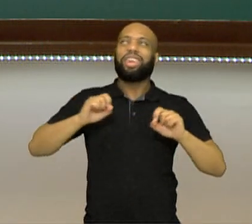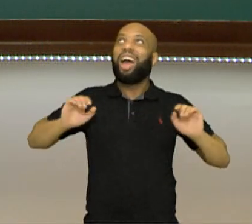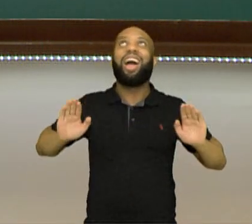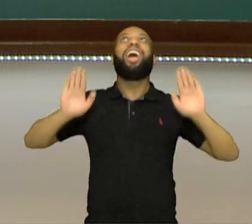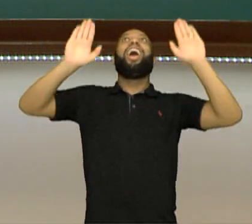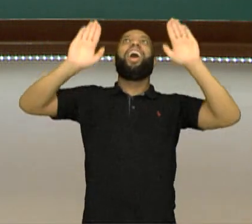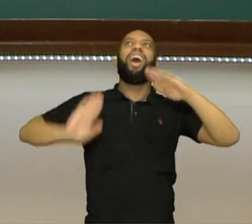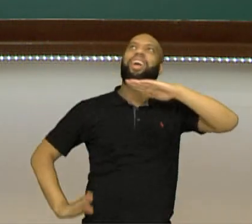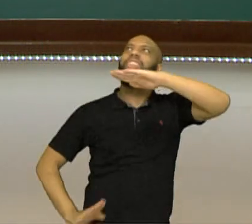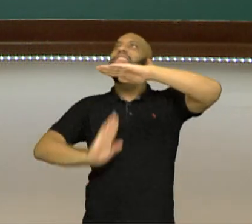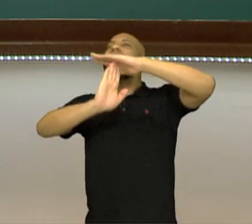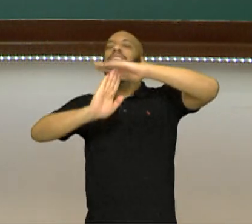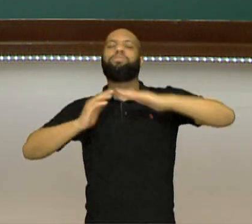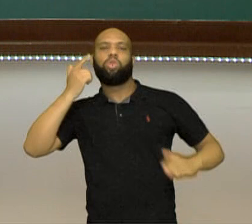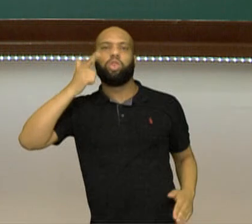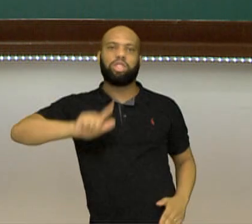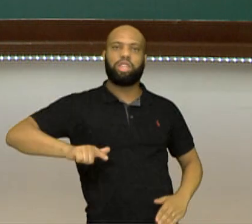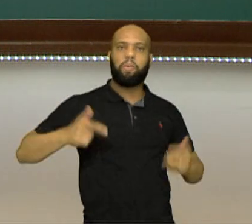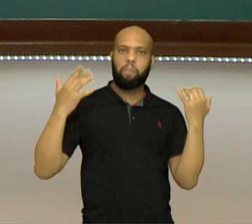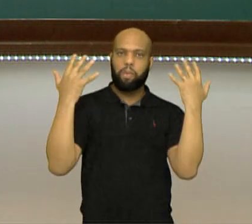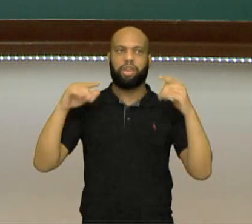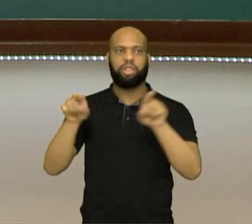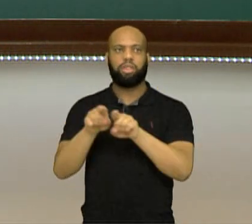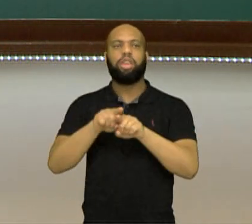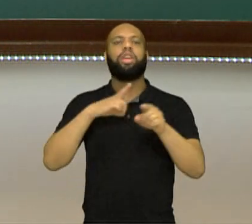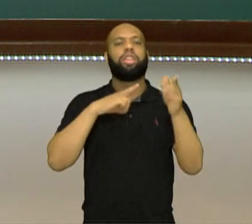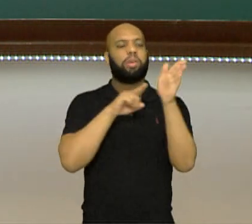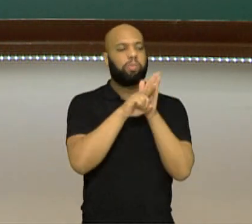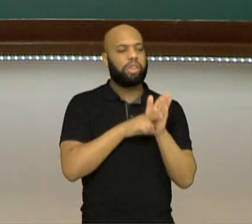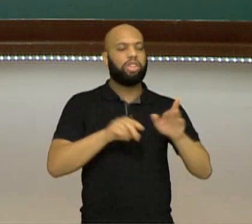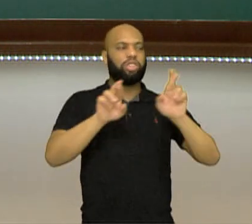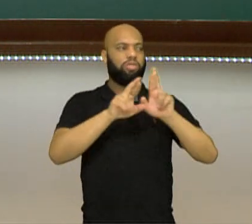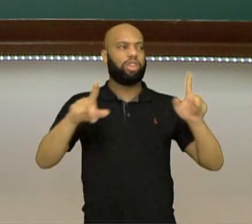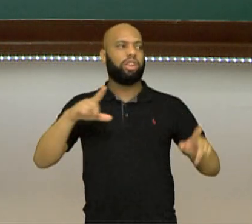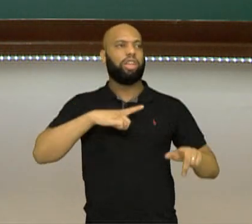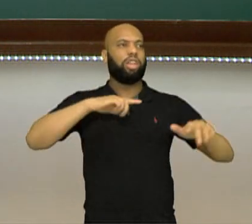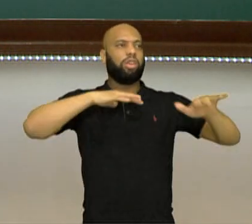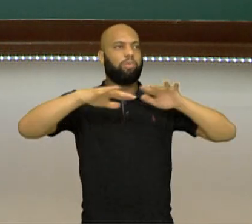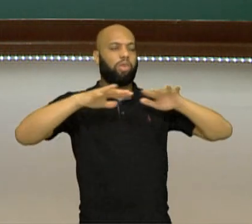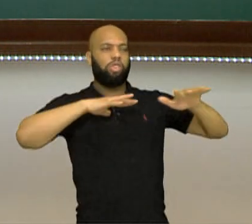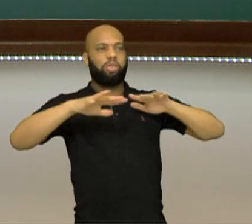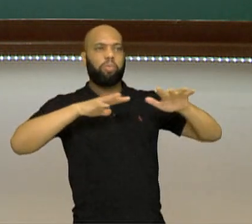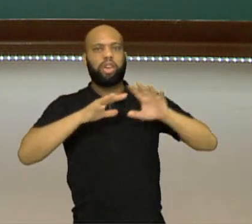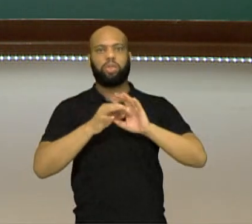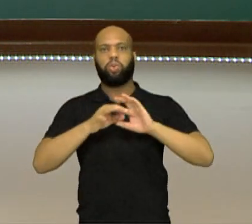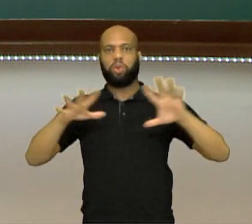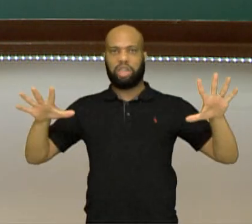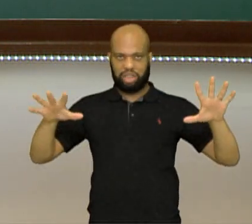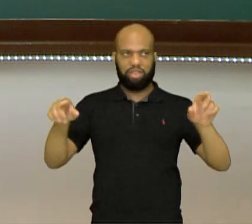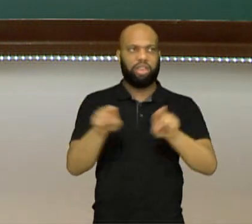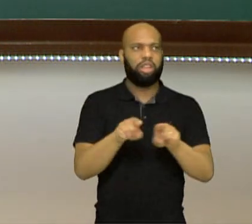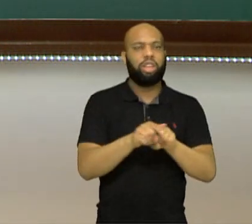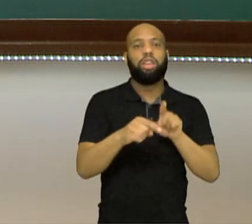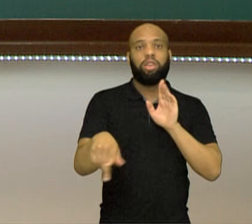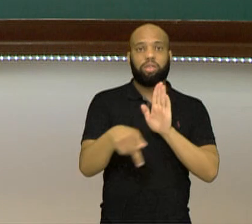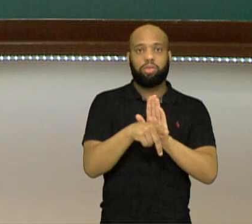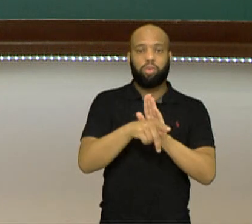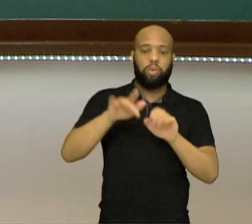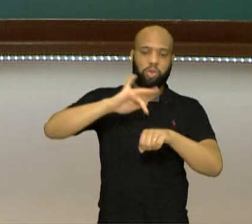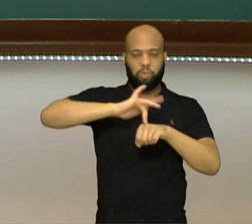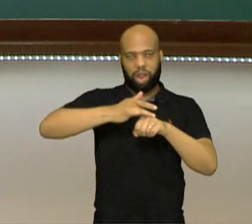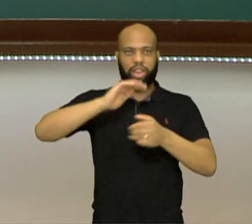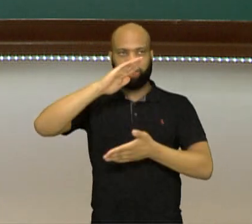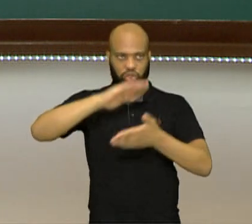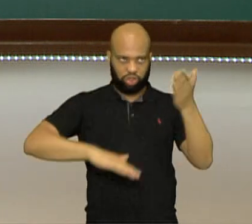os meus braços. Então vão ser pesquisas diferentes, esses movimentos leves e delicados do balé clássico vão sumir